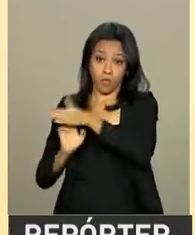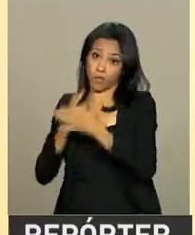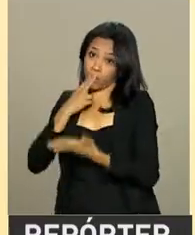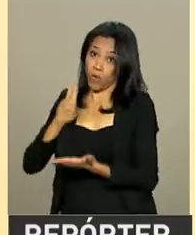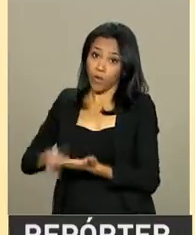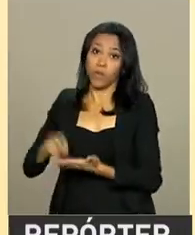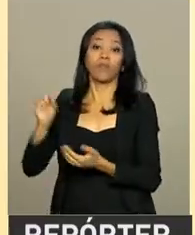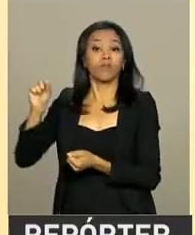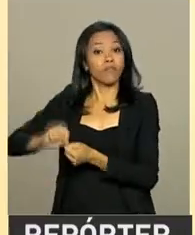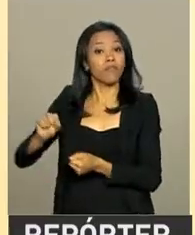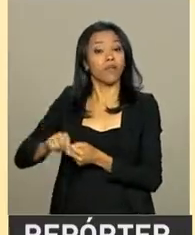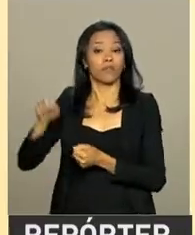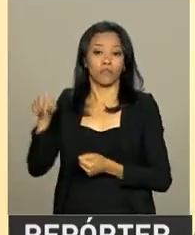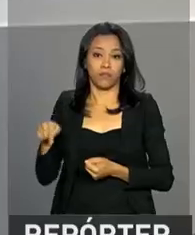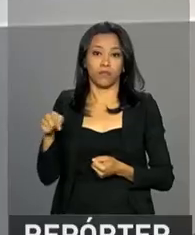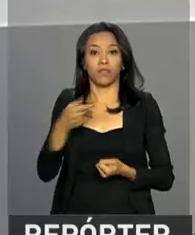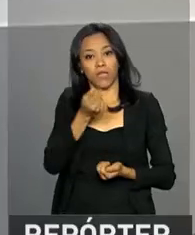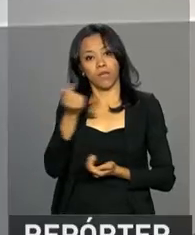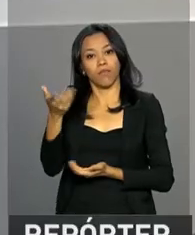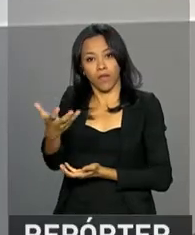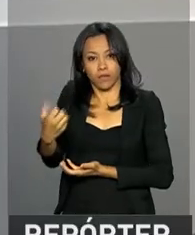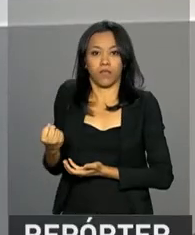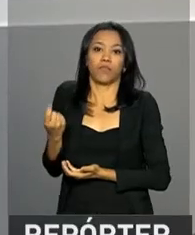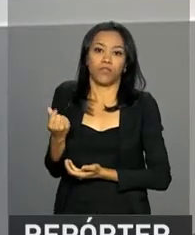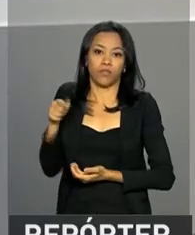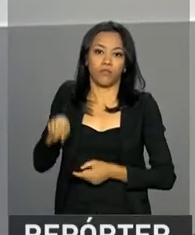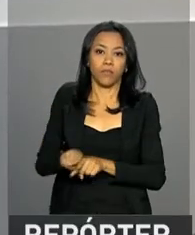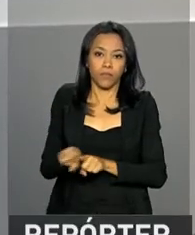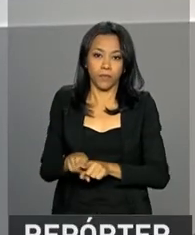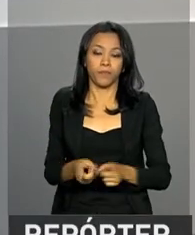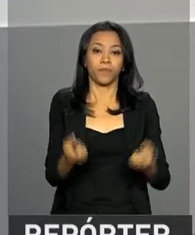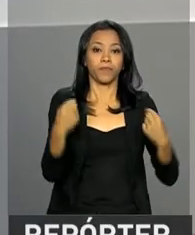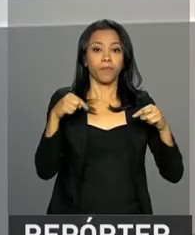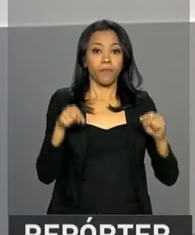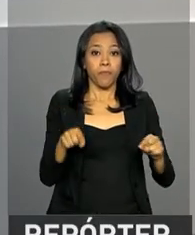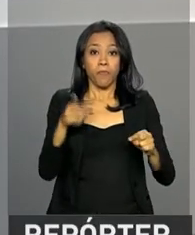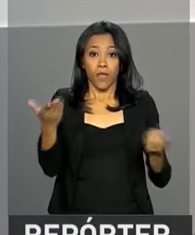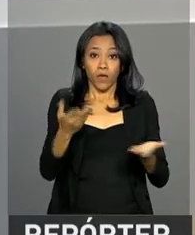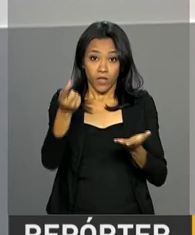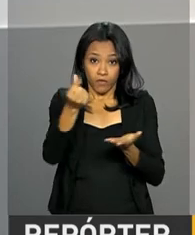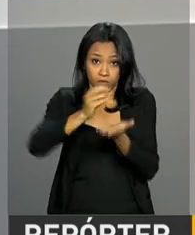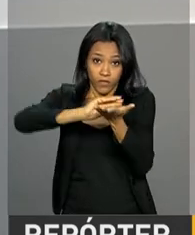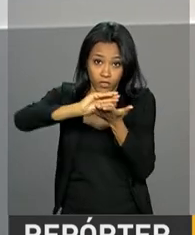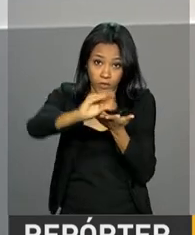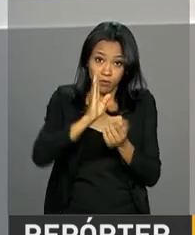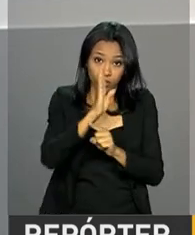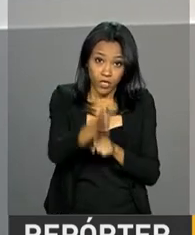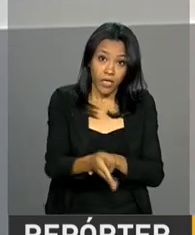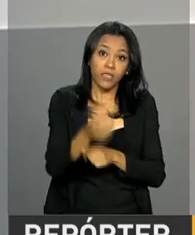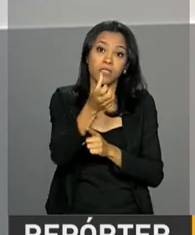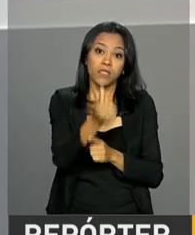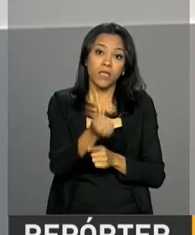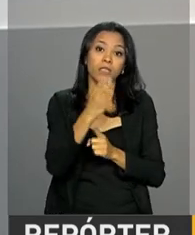também a tarifar e ser remunerado por isso. Em setembro, o investimento direto no país foi de